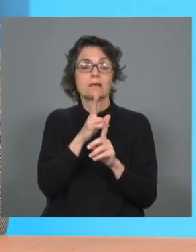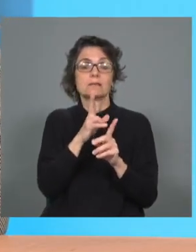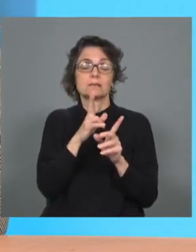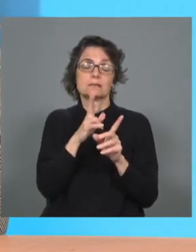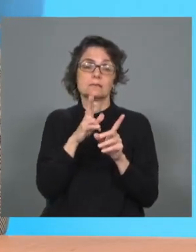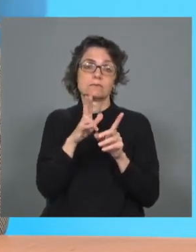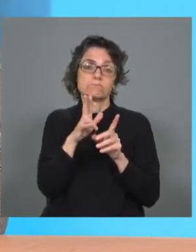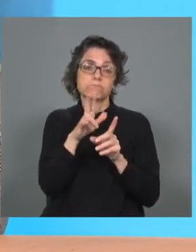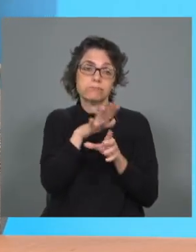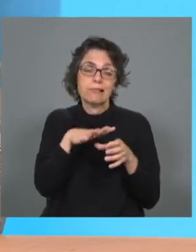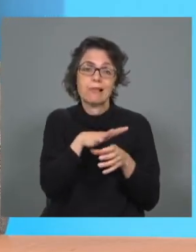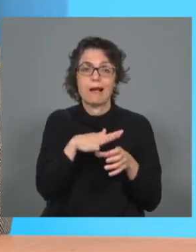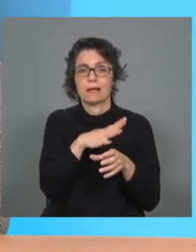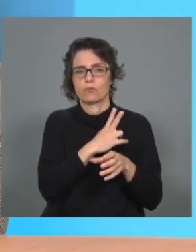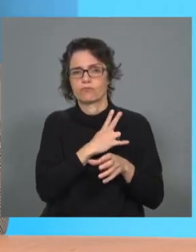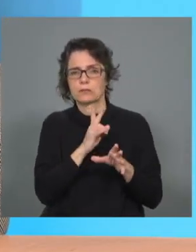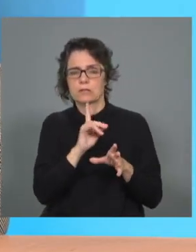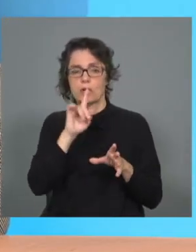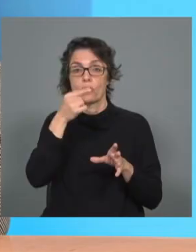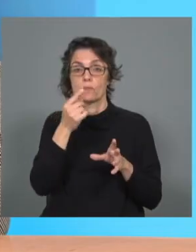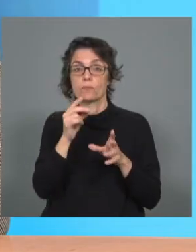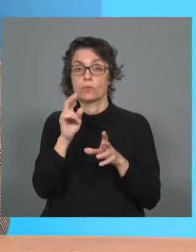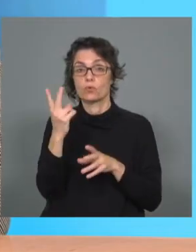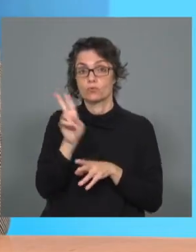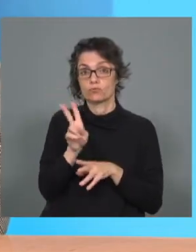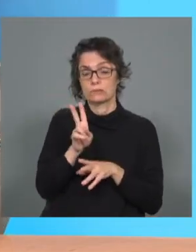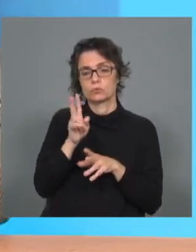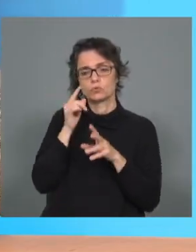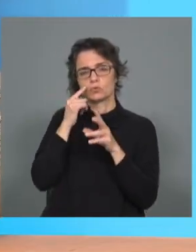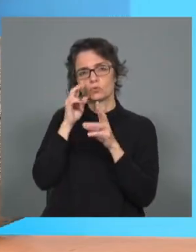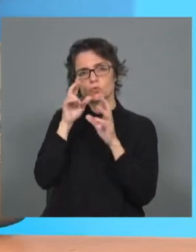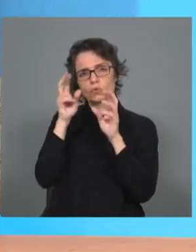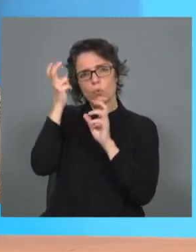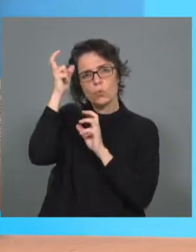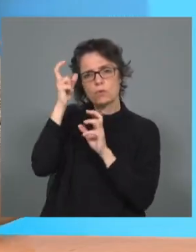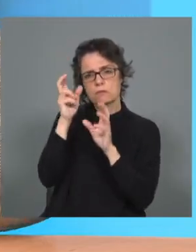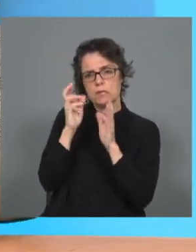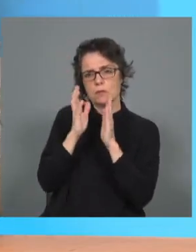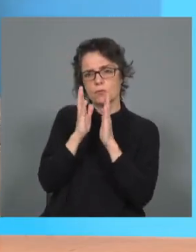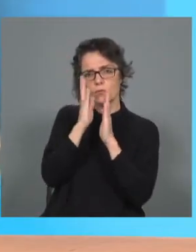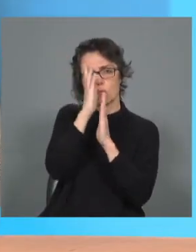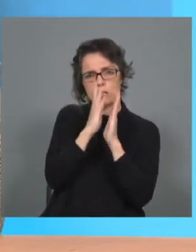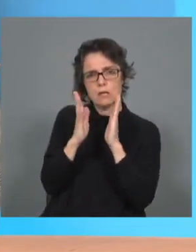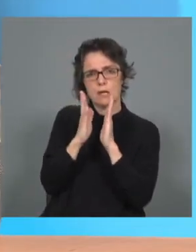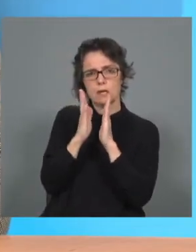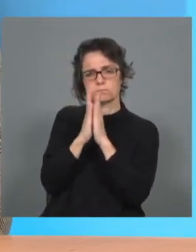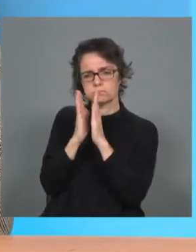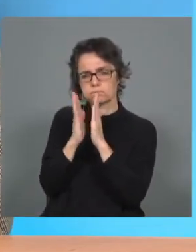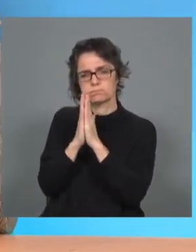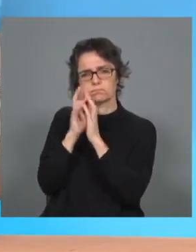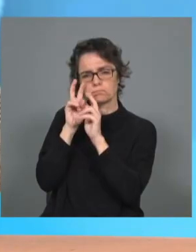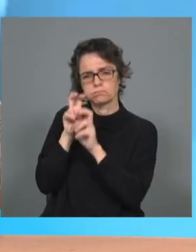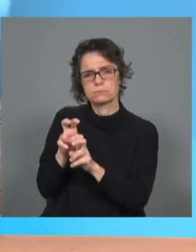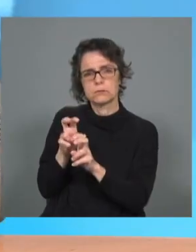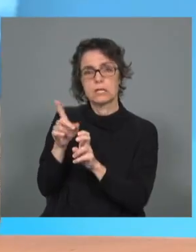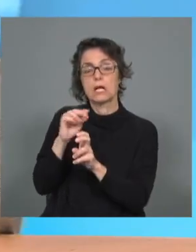uma abordagem de conceitos que são essenciais para este tema, do sagrado, da religião, da religiosidade. E